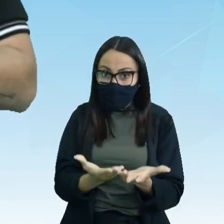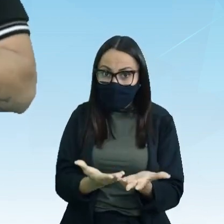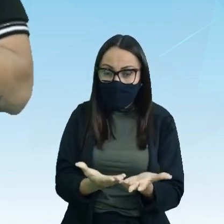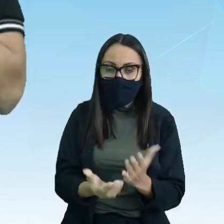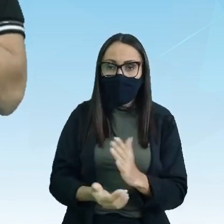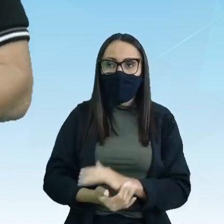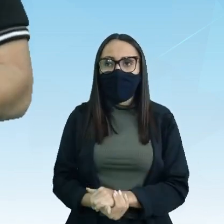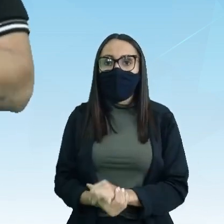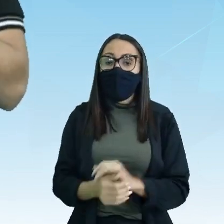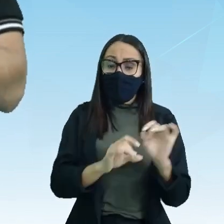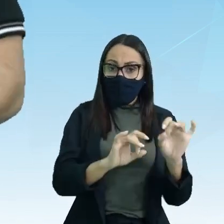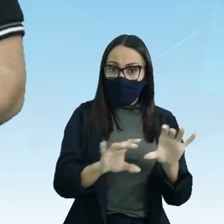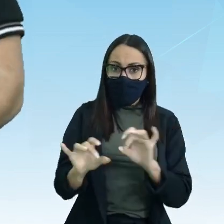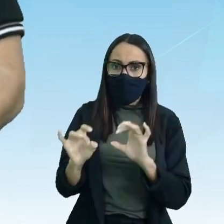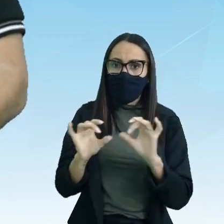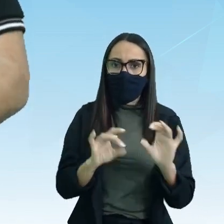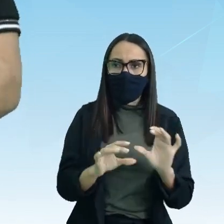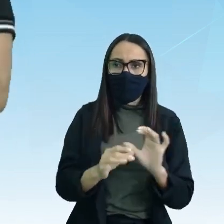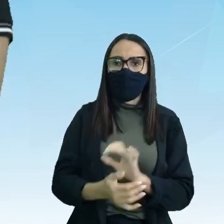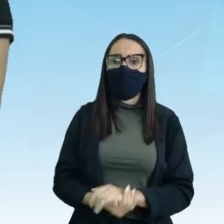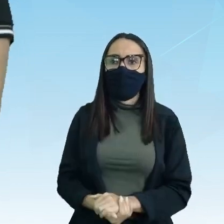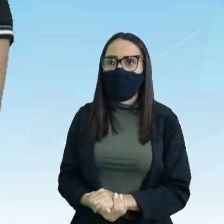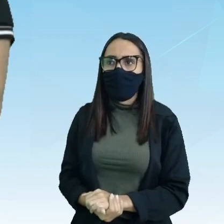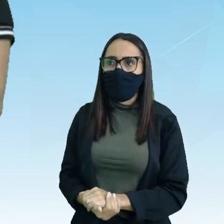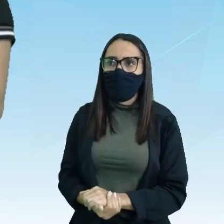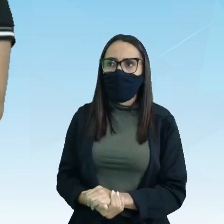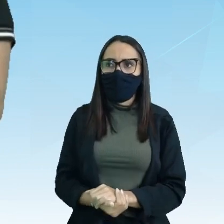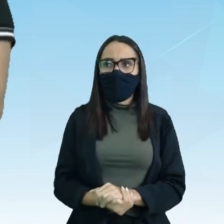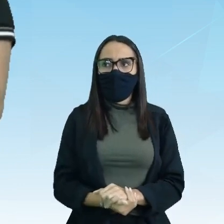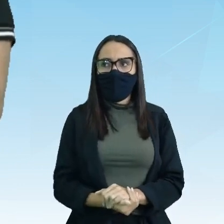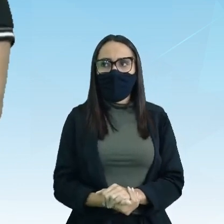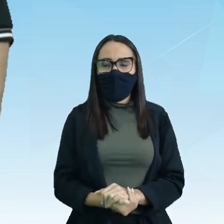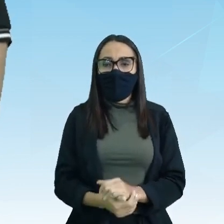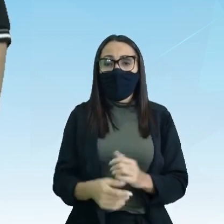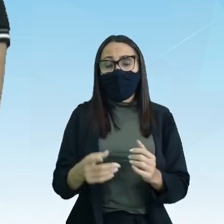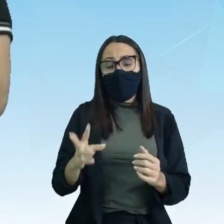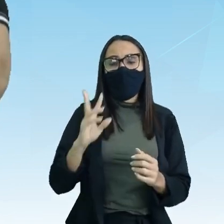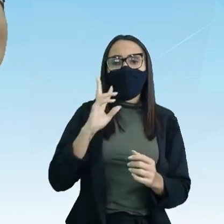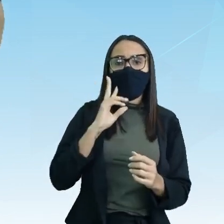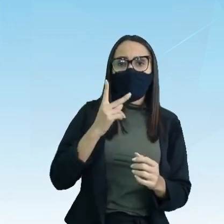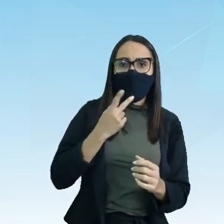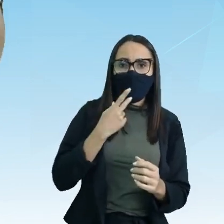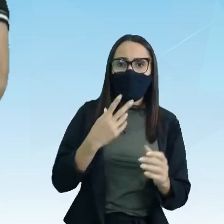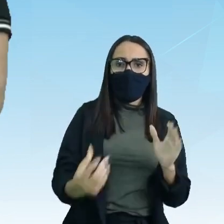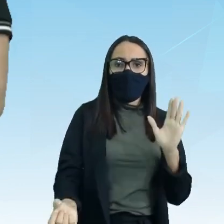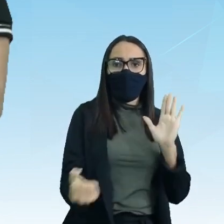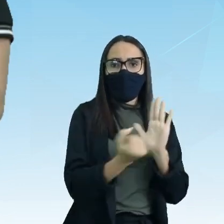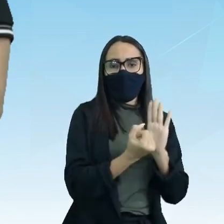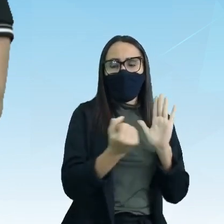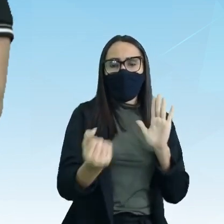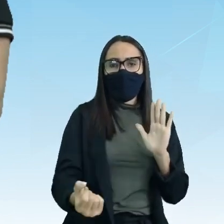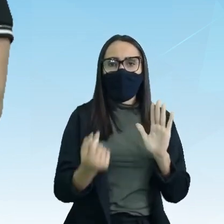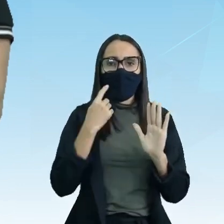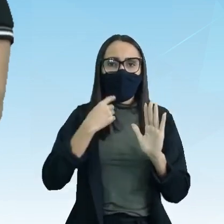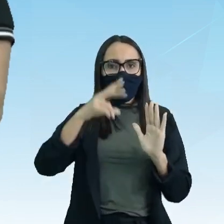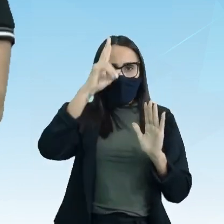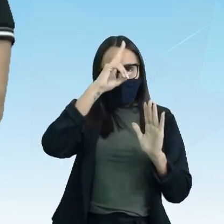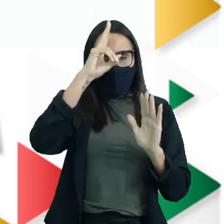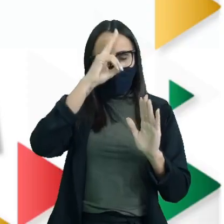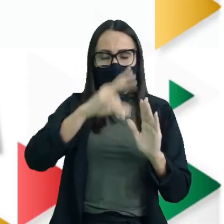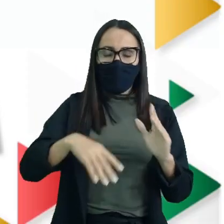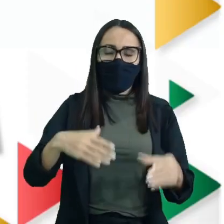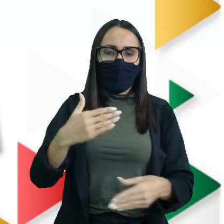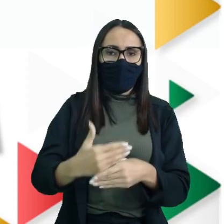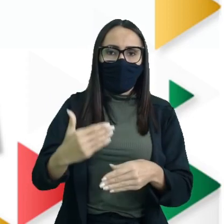né? É a especialidade. Natura, né? In natura, né? Ele é reconhecido e tombado pelo patrimônio histórico e a construção